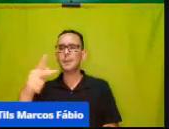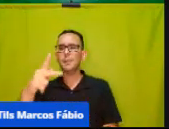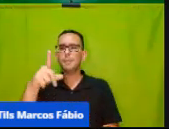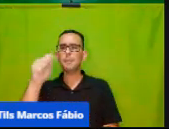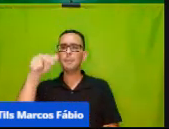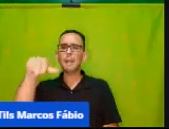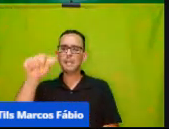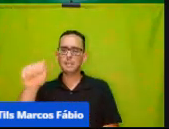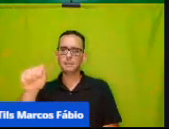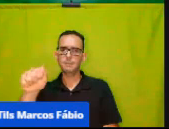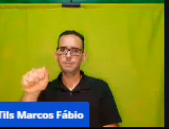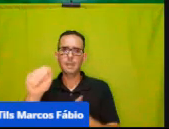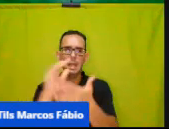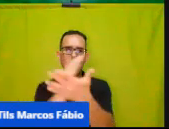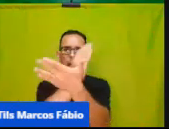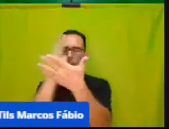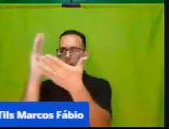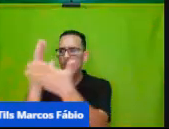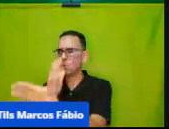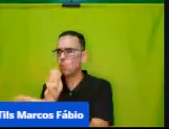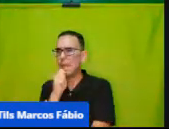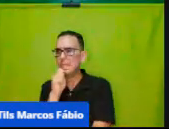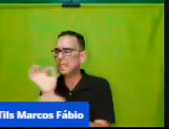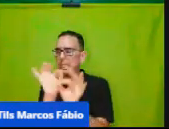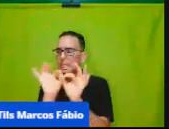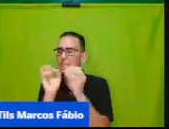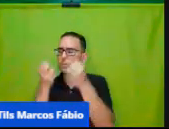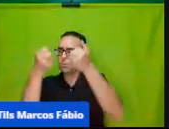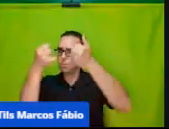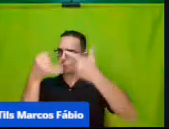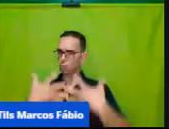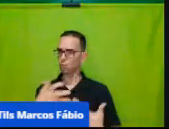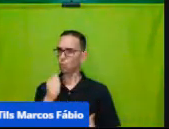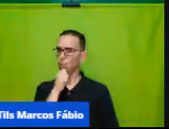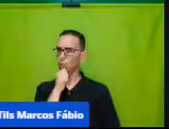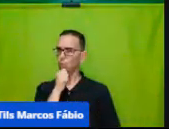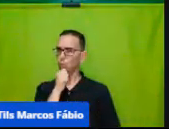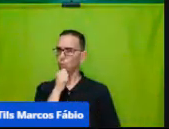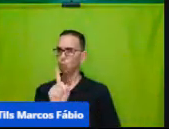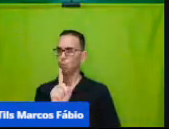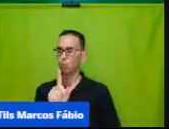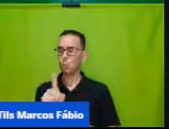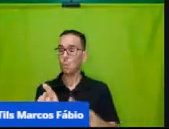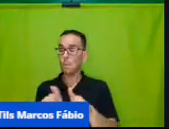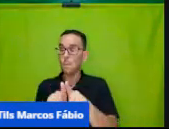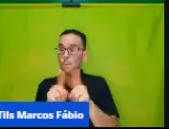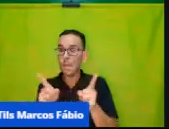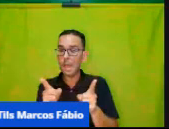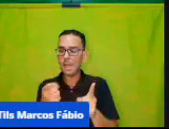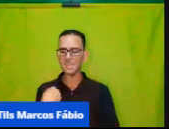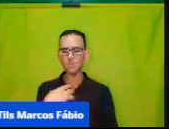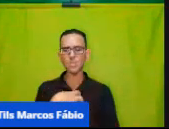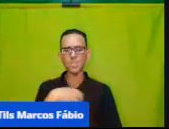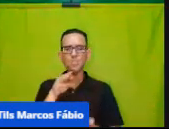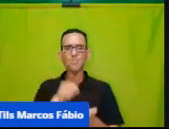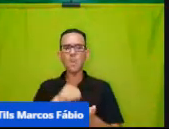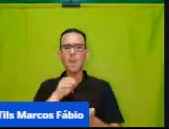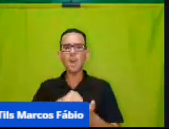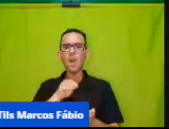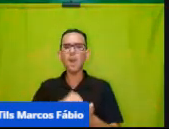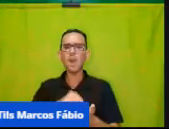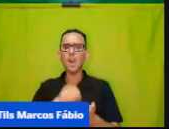ainda alguns não foram abordados, né? Com mais ênfase, e eu estou sentindo essa falta,